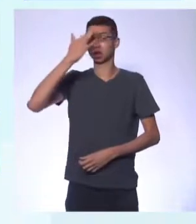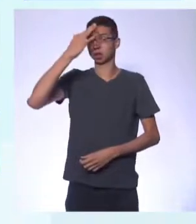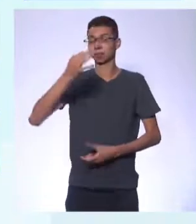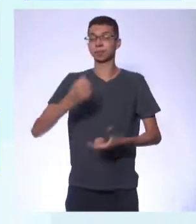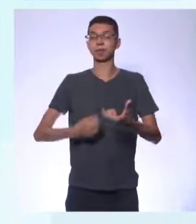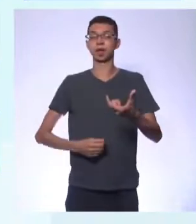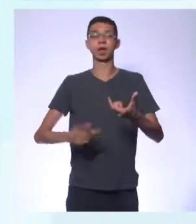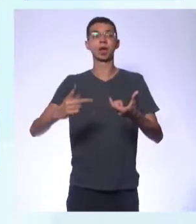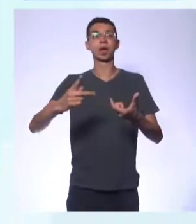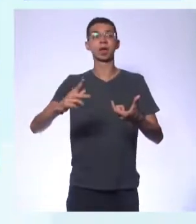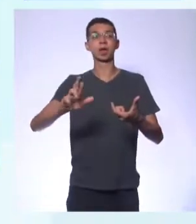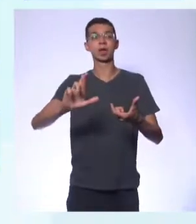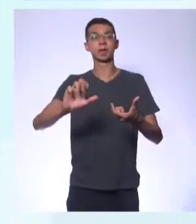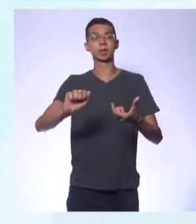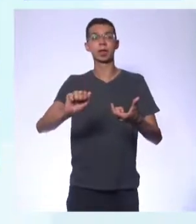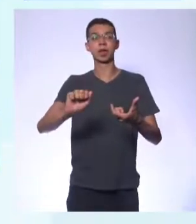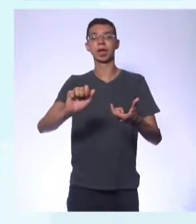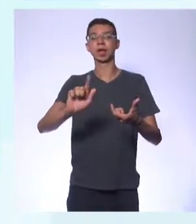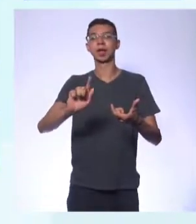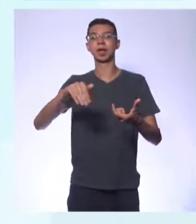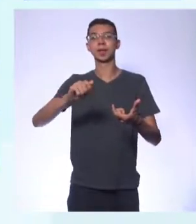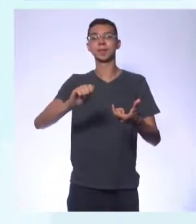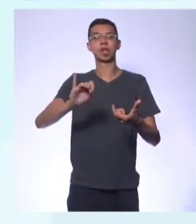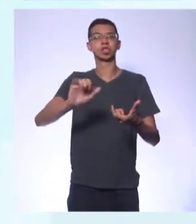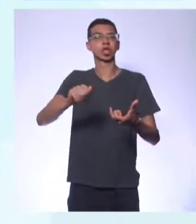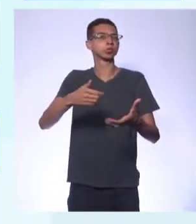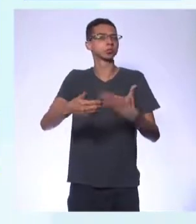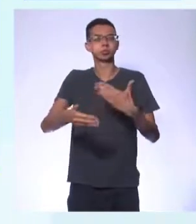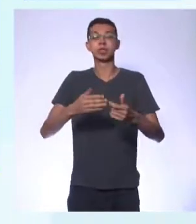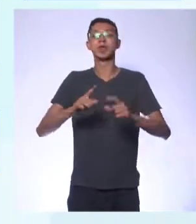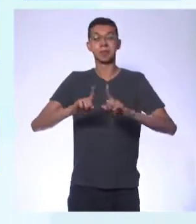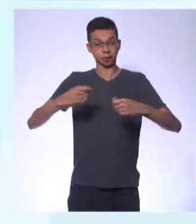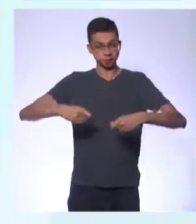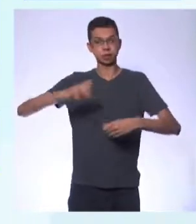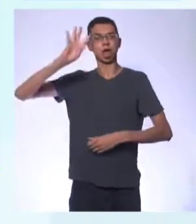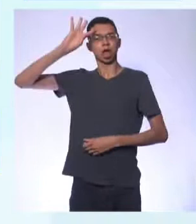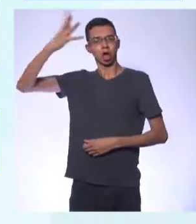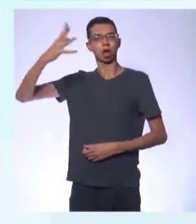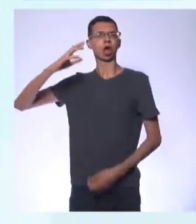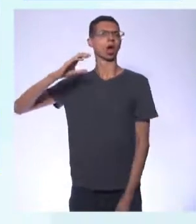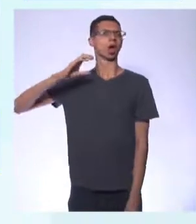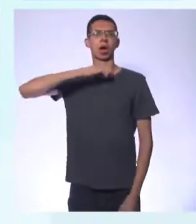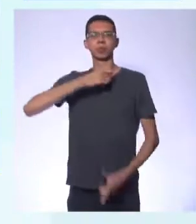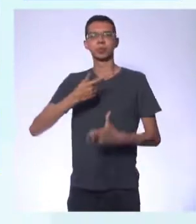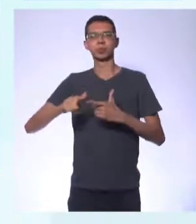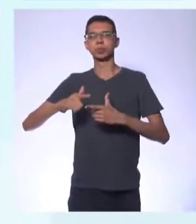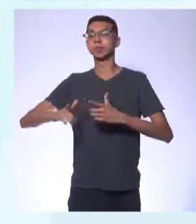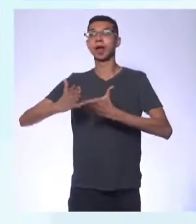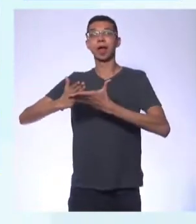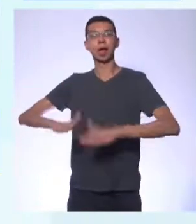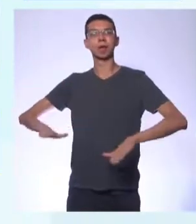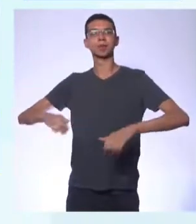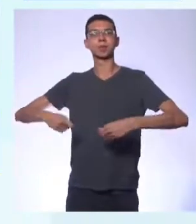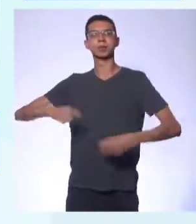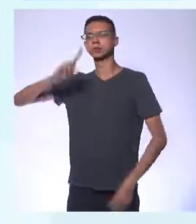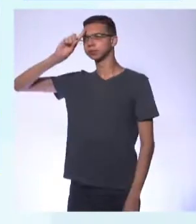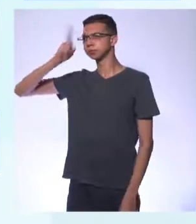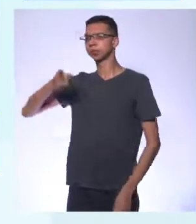aí. É uma solução rápida, certeira, assertiva, para estabelecer uma